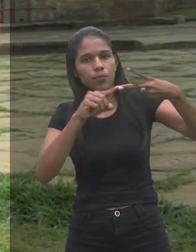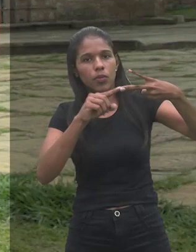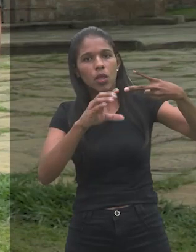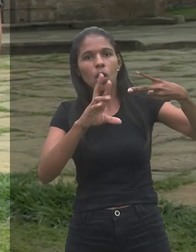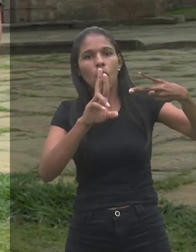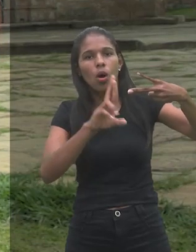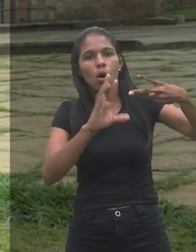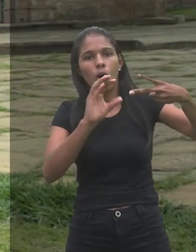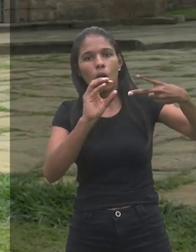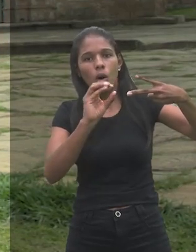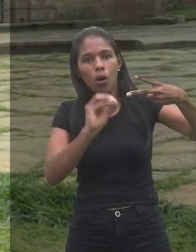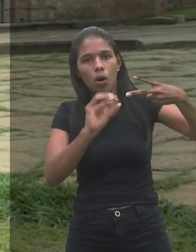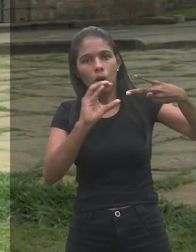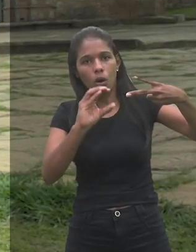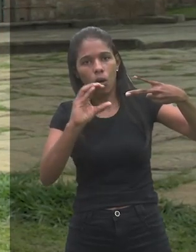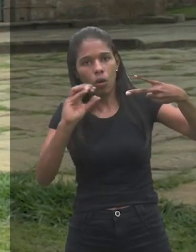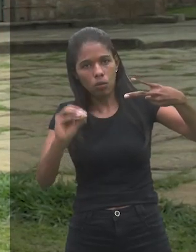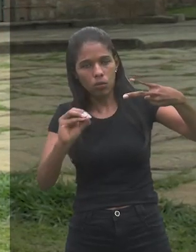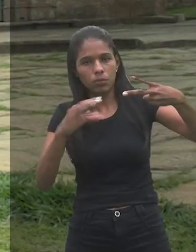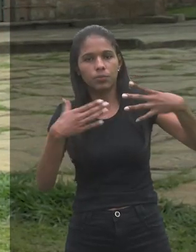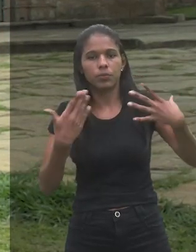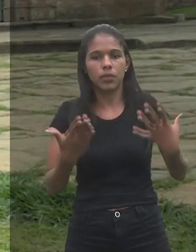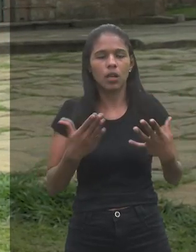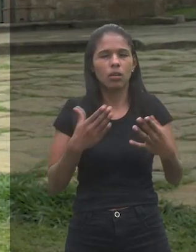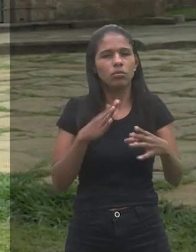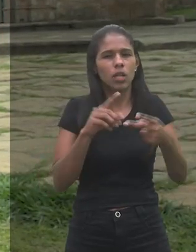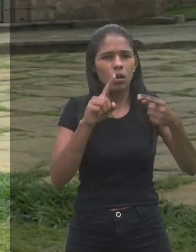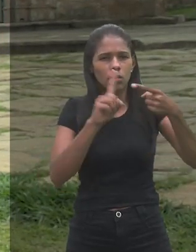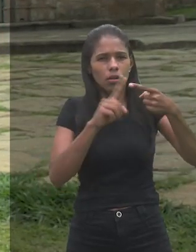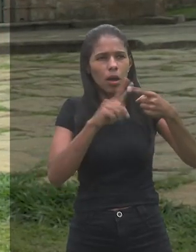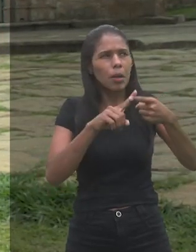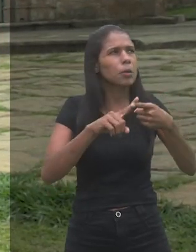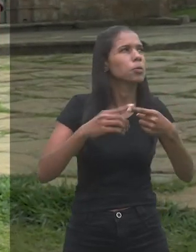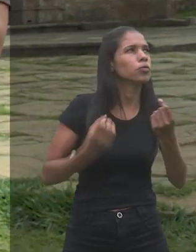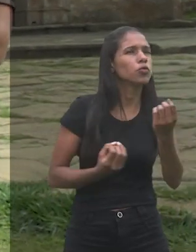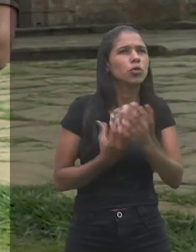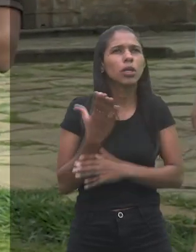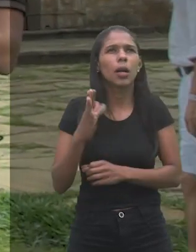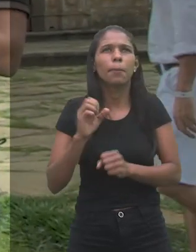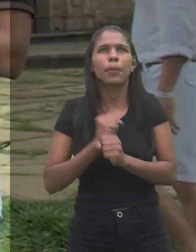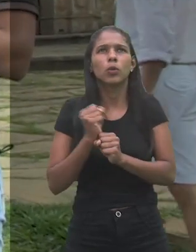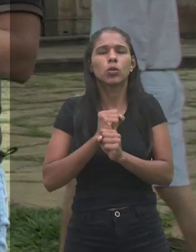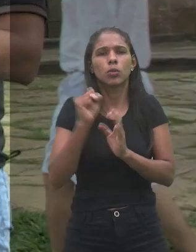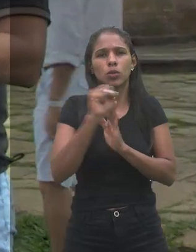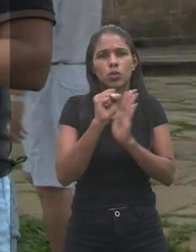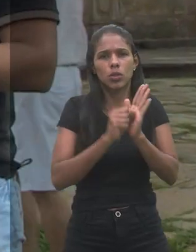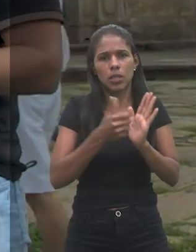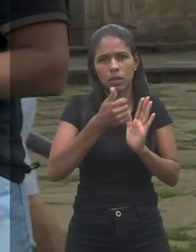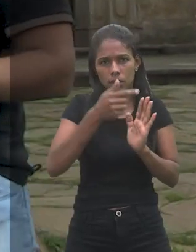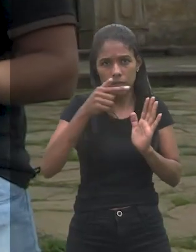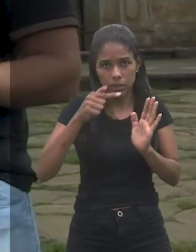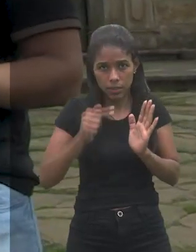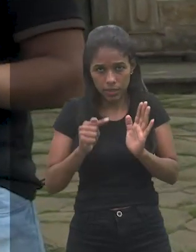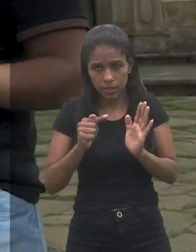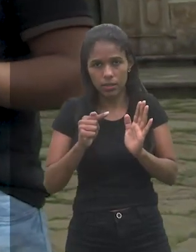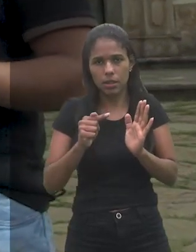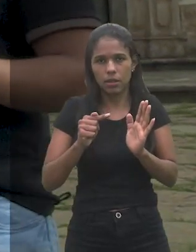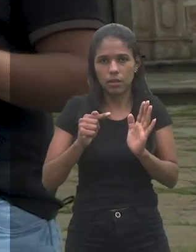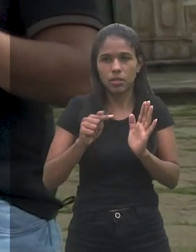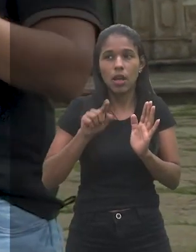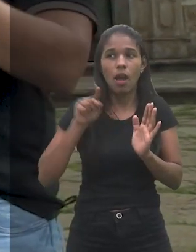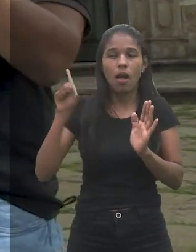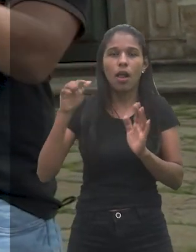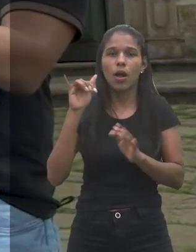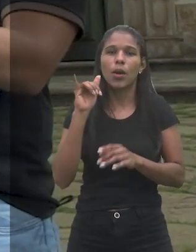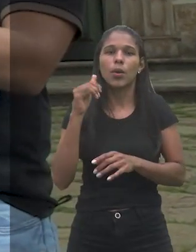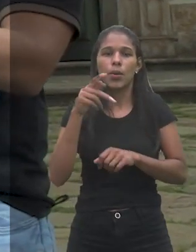século XVII da Europa, mais precisamente da Itália, enquanto o Rococó já vem do século XVIII,